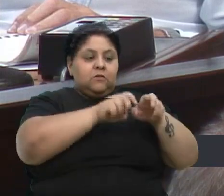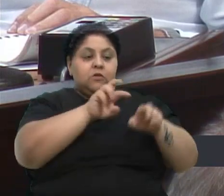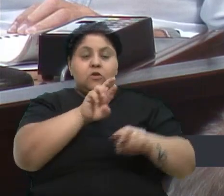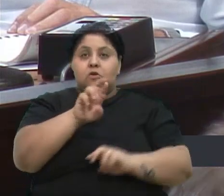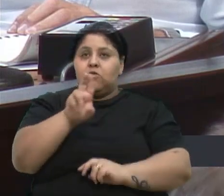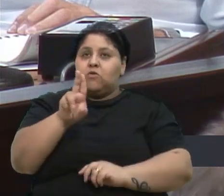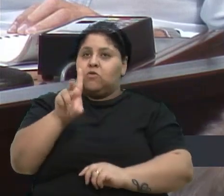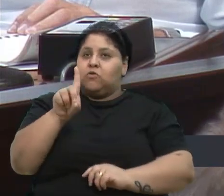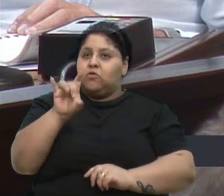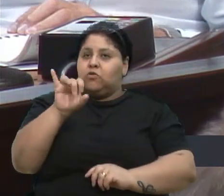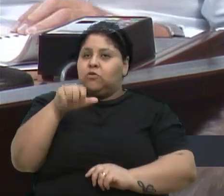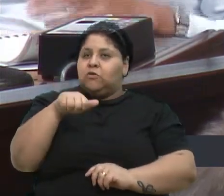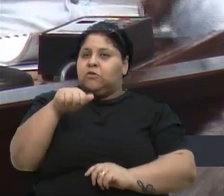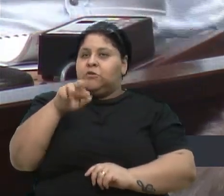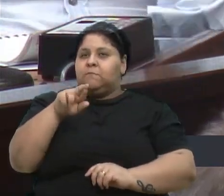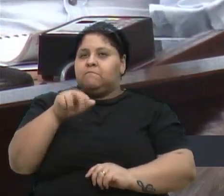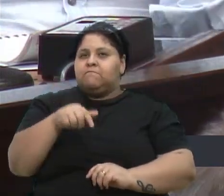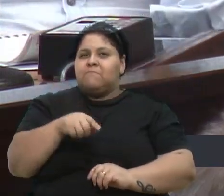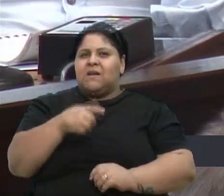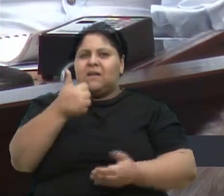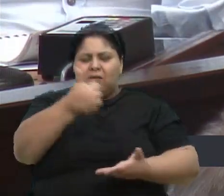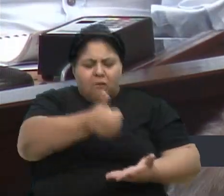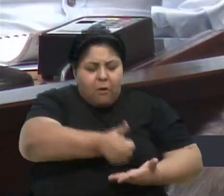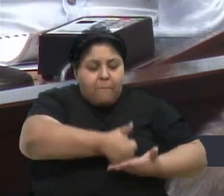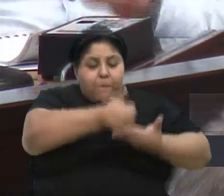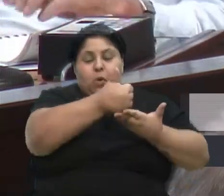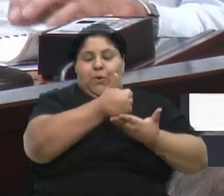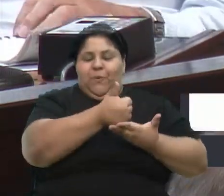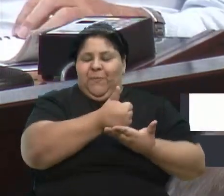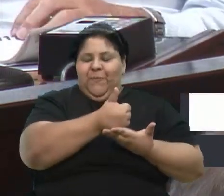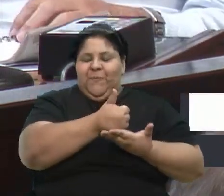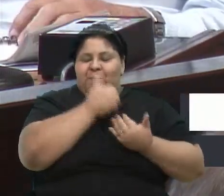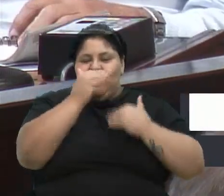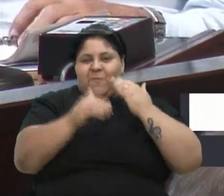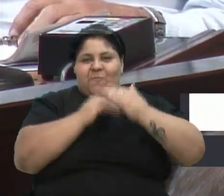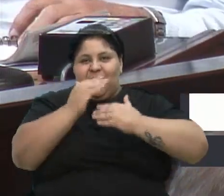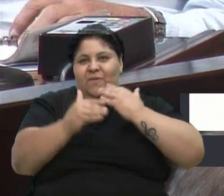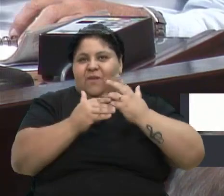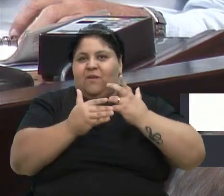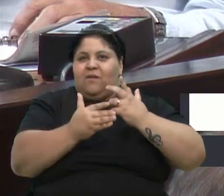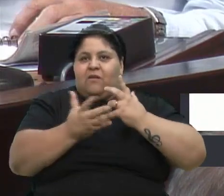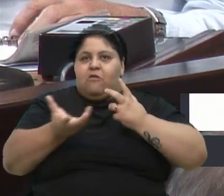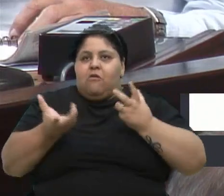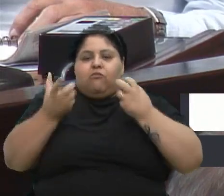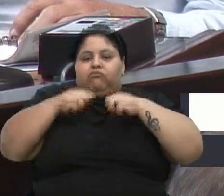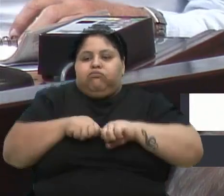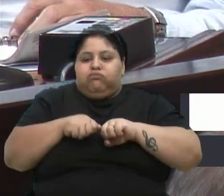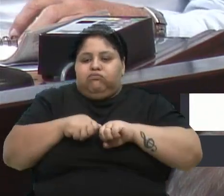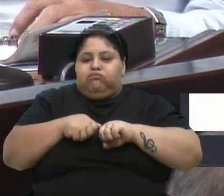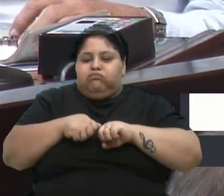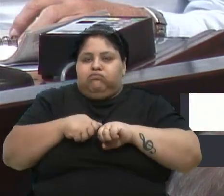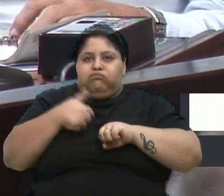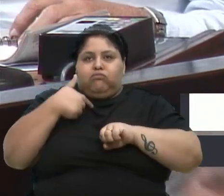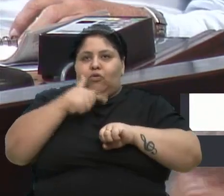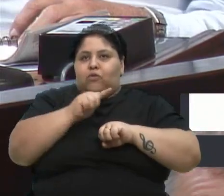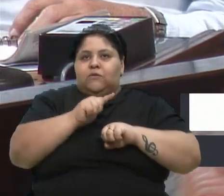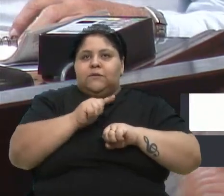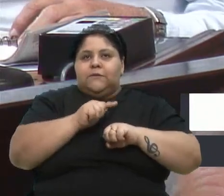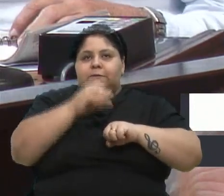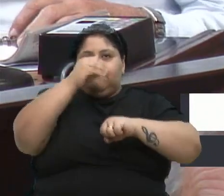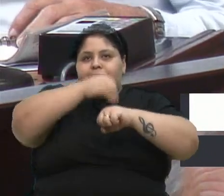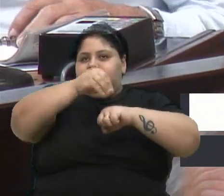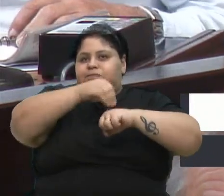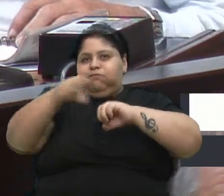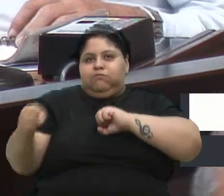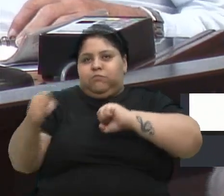sido um parceiro que, quando então, nas suas condições, consegue, por conta de indicações, de